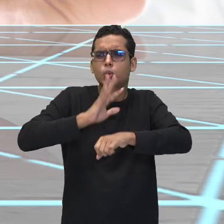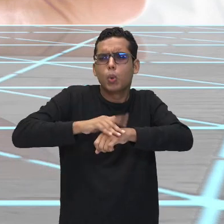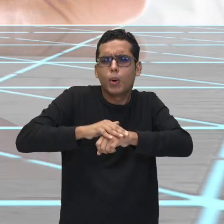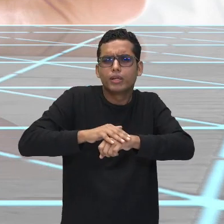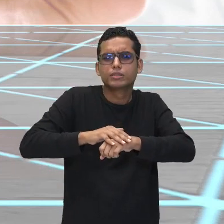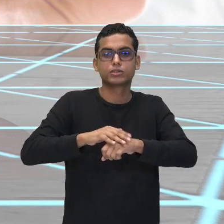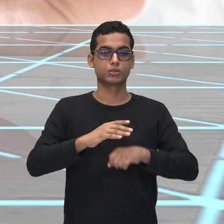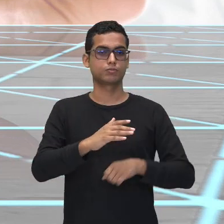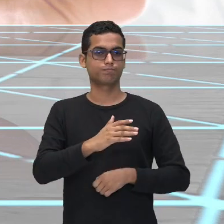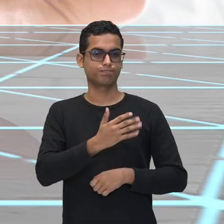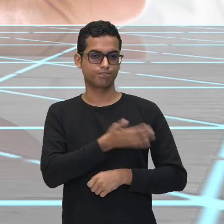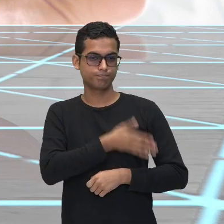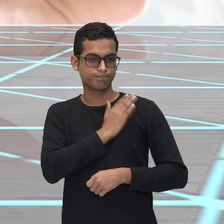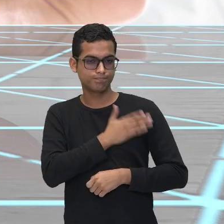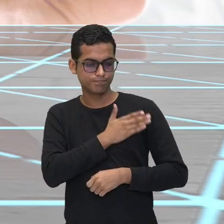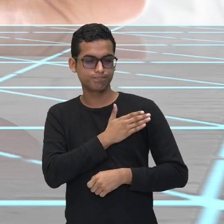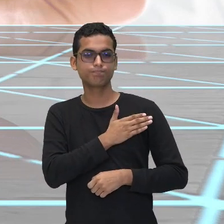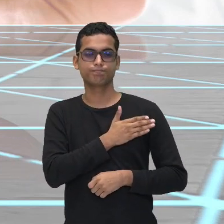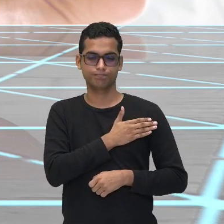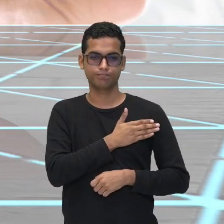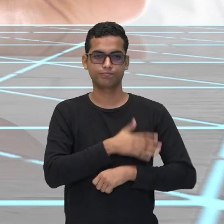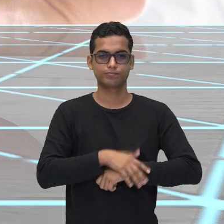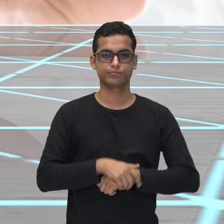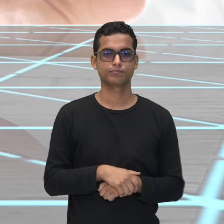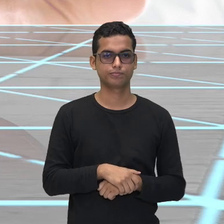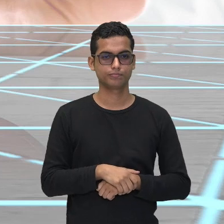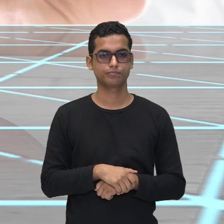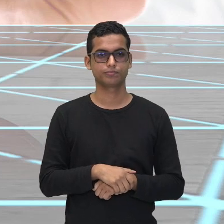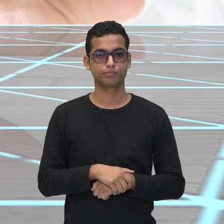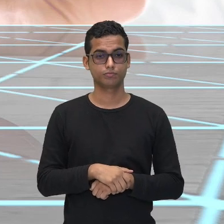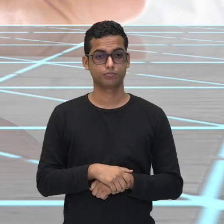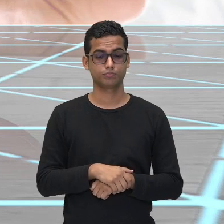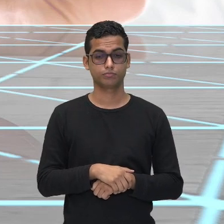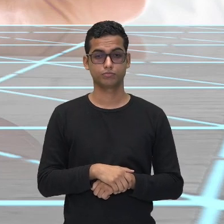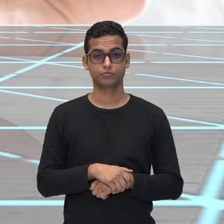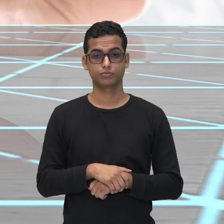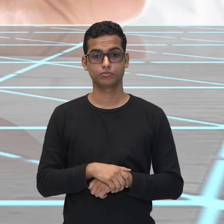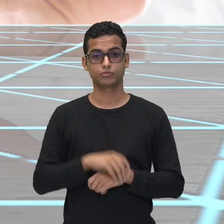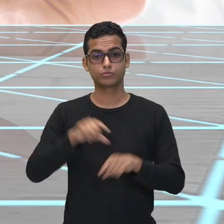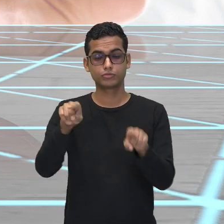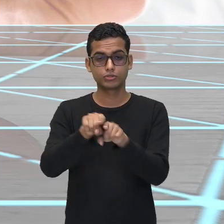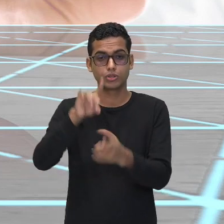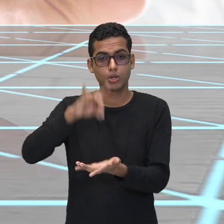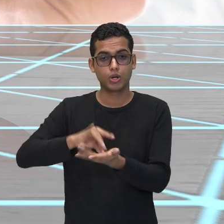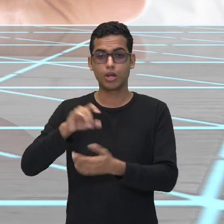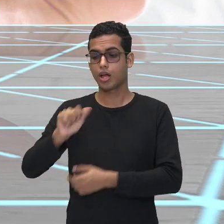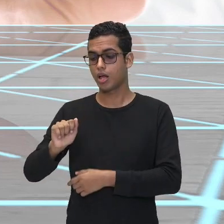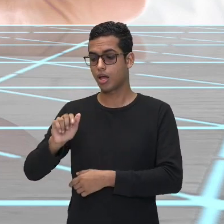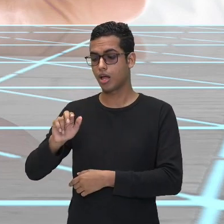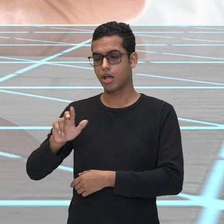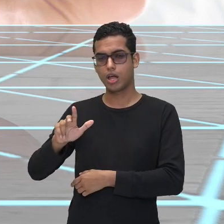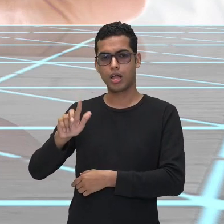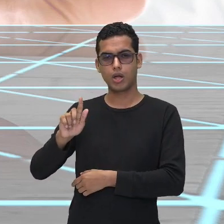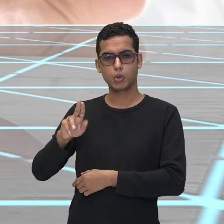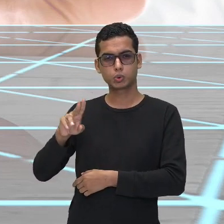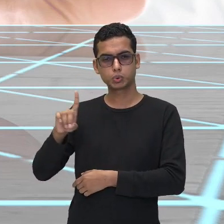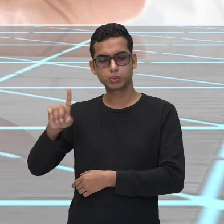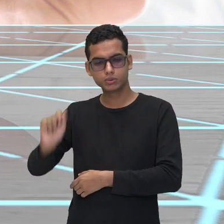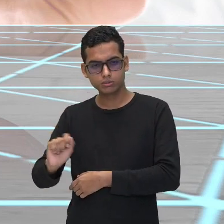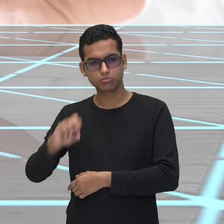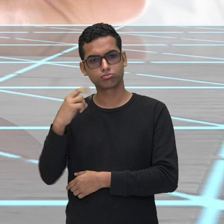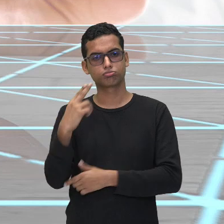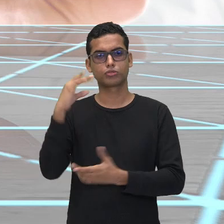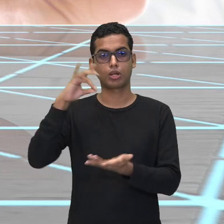denominar diversas condições agudas ou crônicas que afetam o coração. E, de acordo com a OMS,